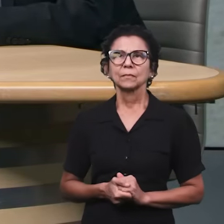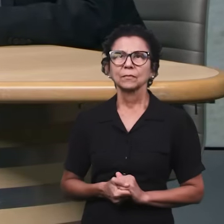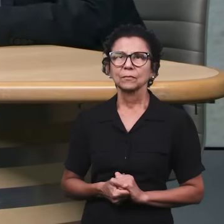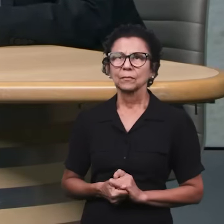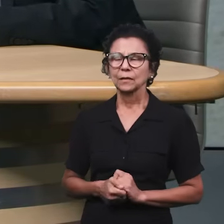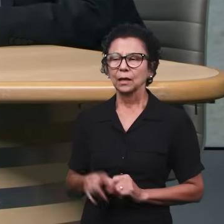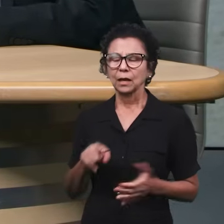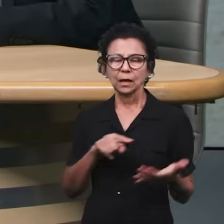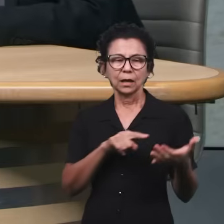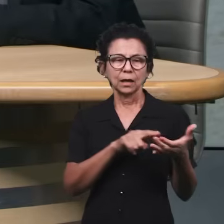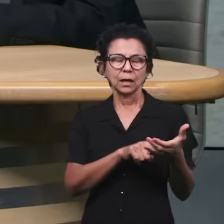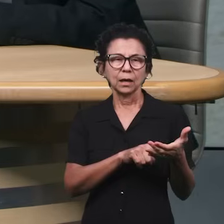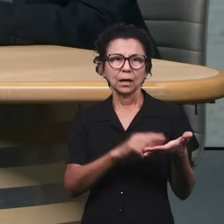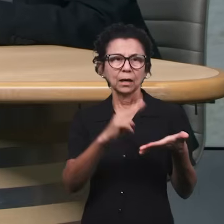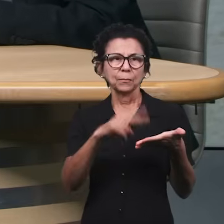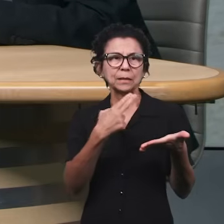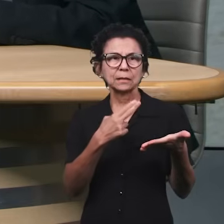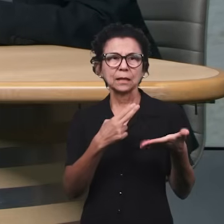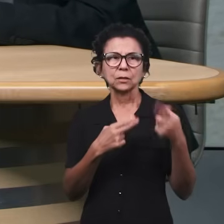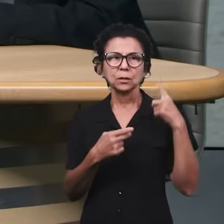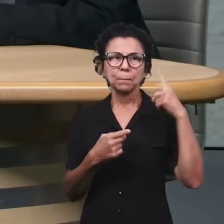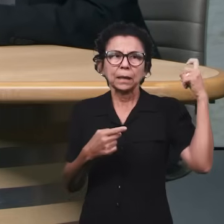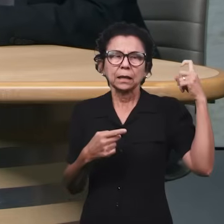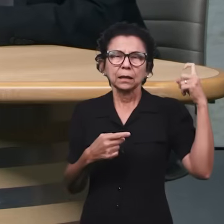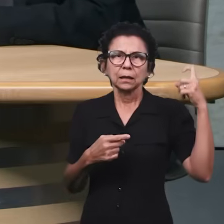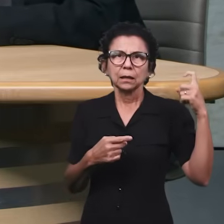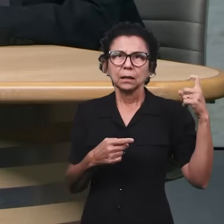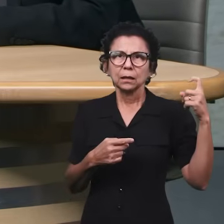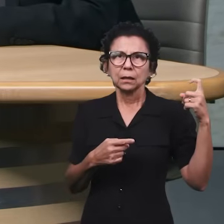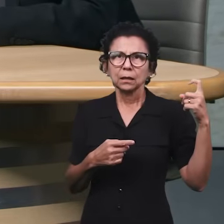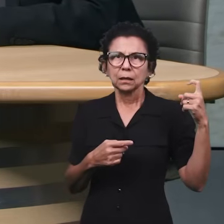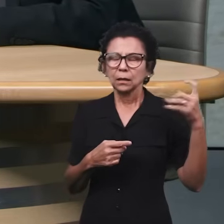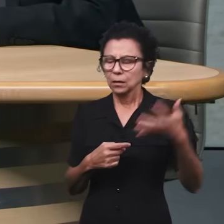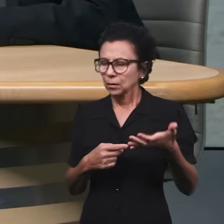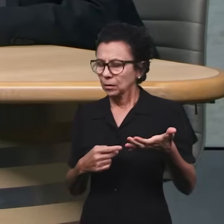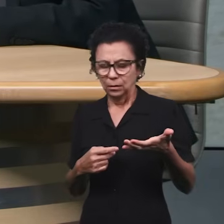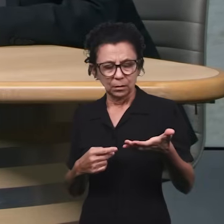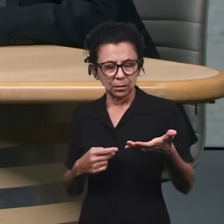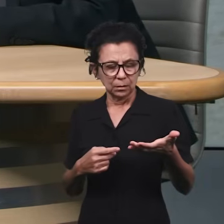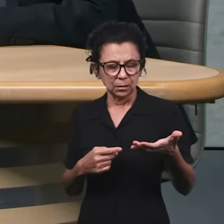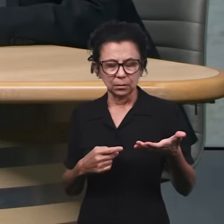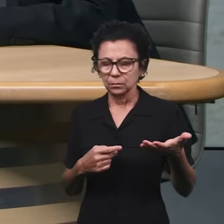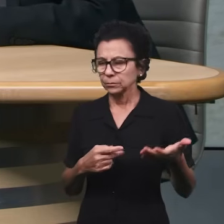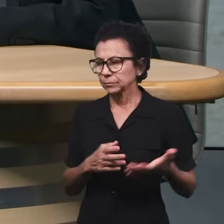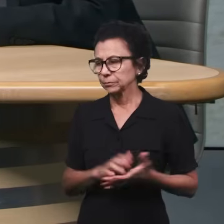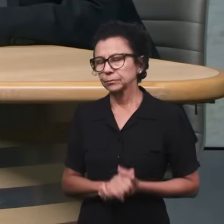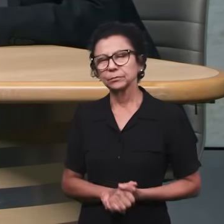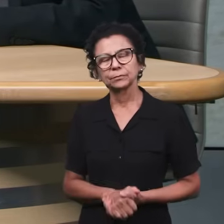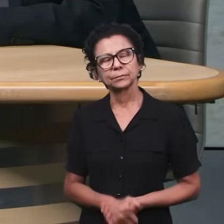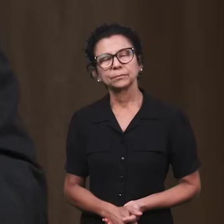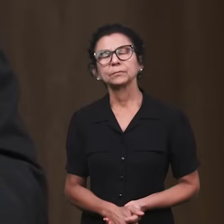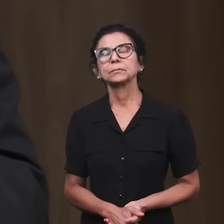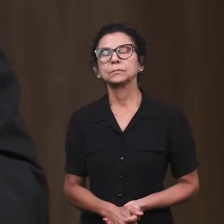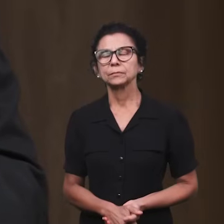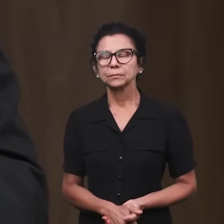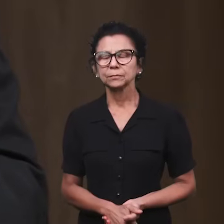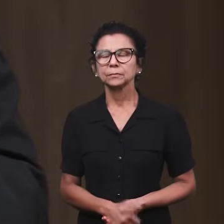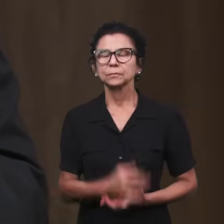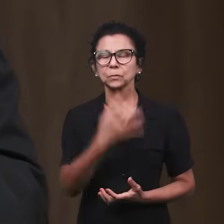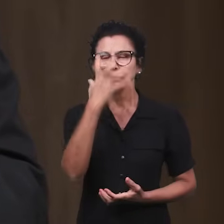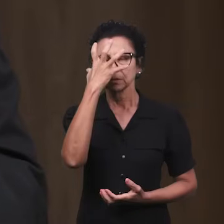plim, chegou a mensagem. Aí às vezes você nem percebe que você não voltou mais. A gente nem percebe. É